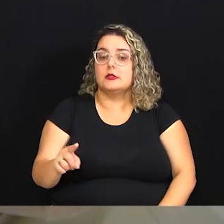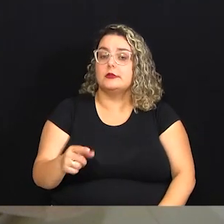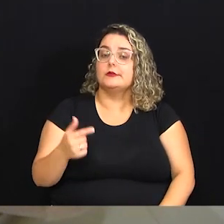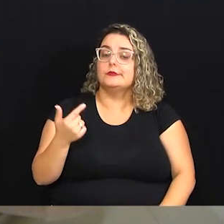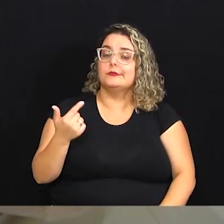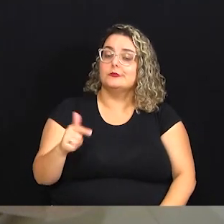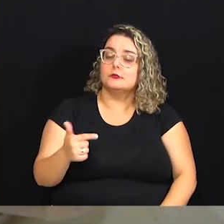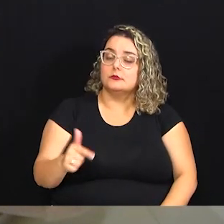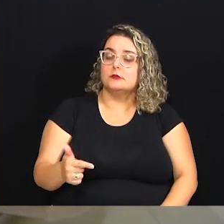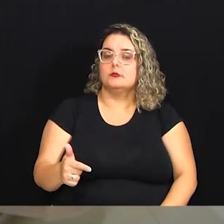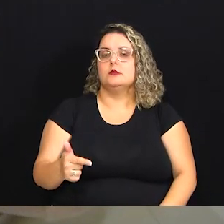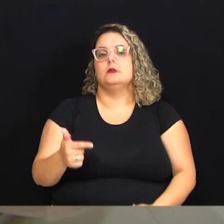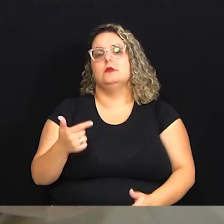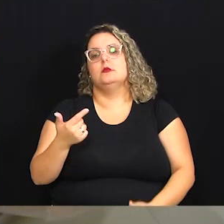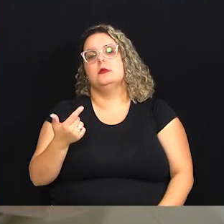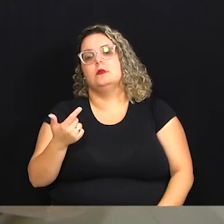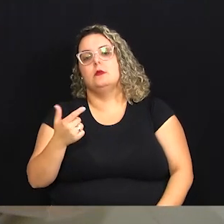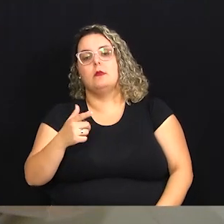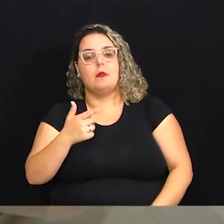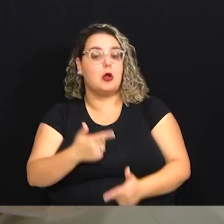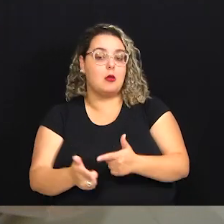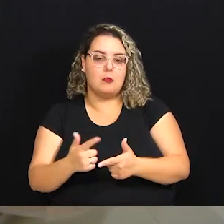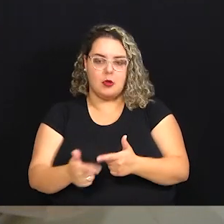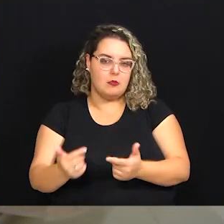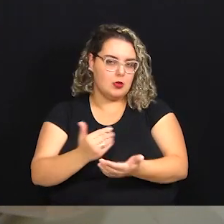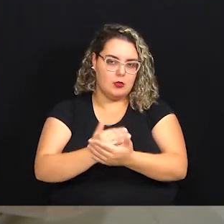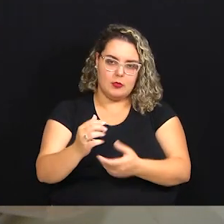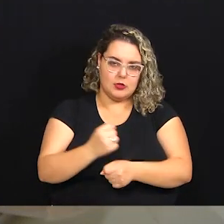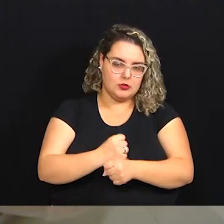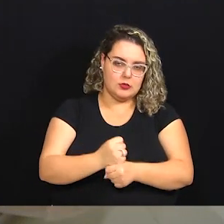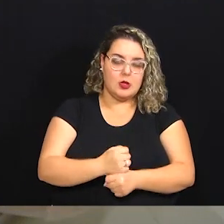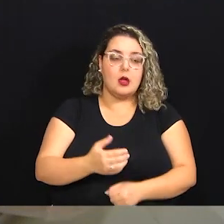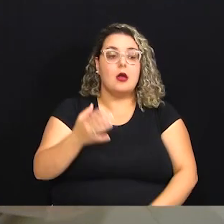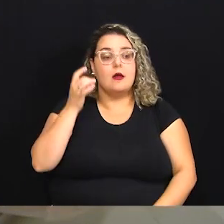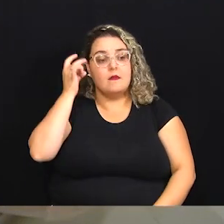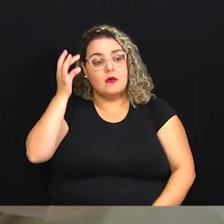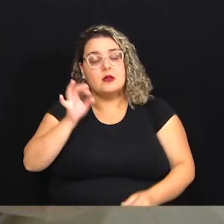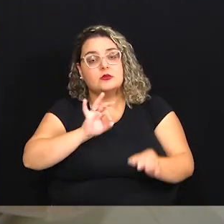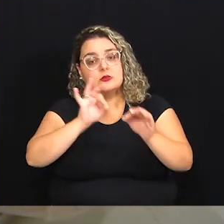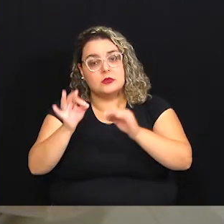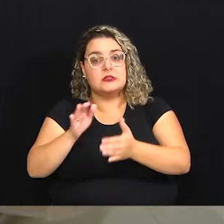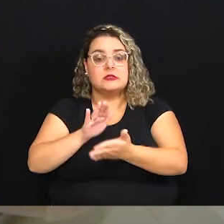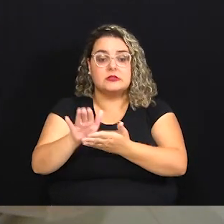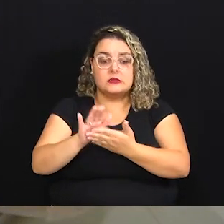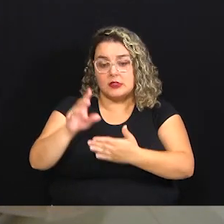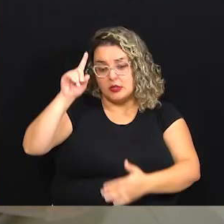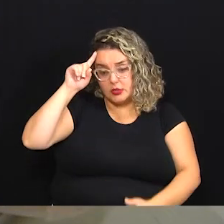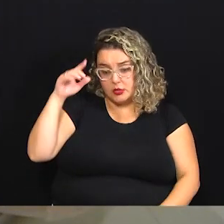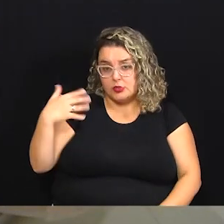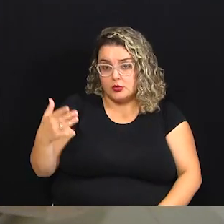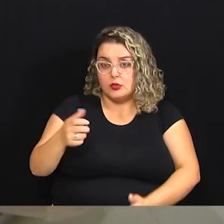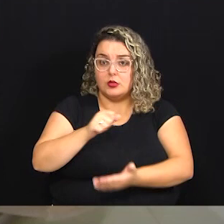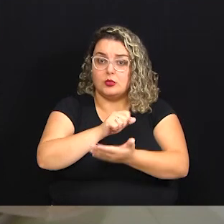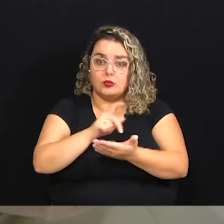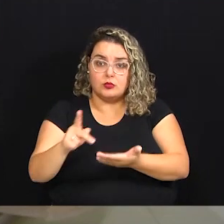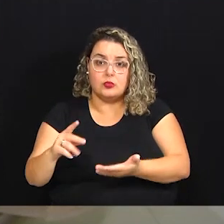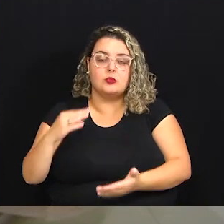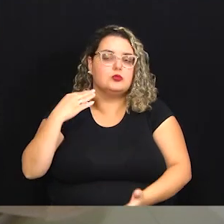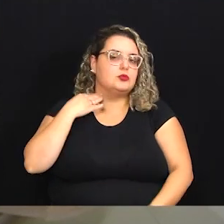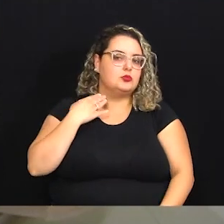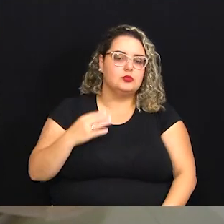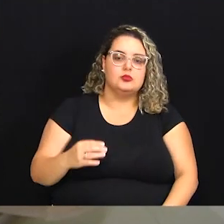numa fria logo no início do ano. Hoje é muito fácil acompanhar esses gastos que a gente tem no dia a dia. Os aplicativos